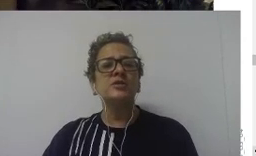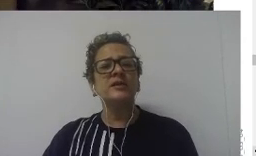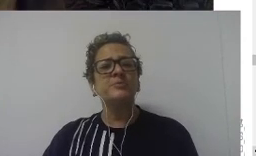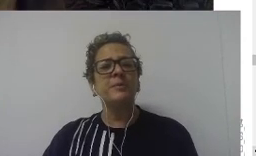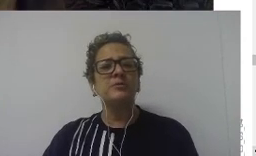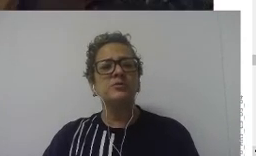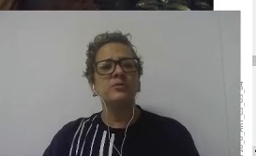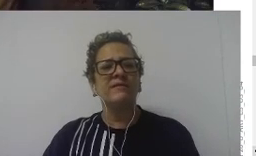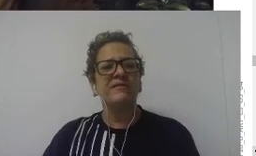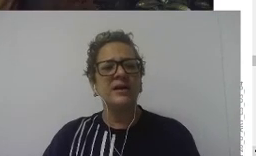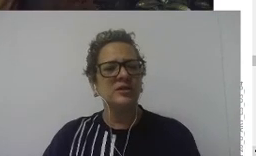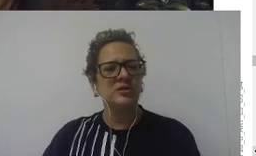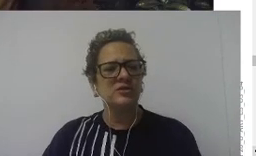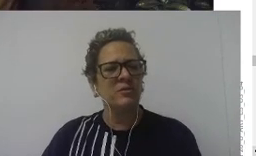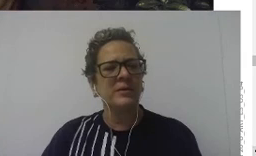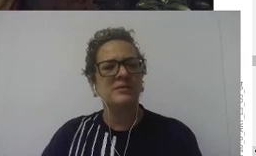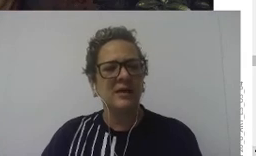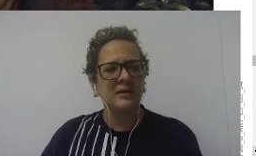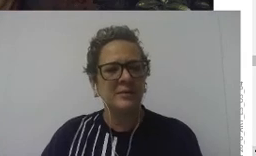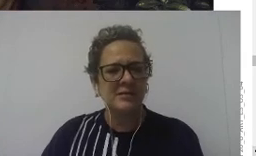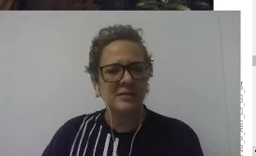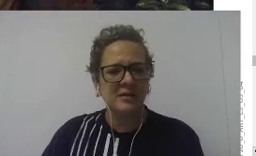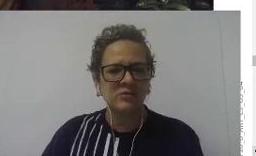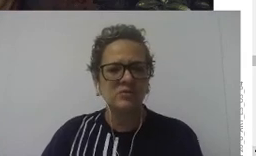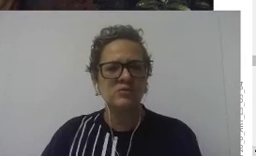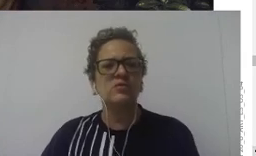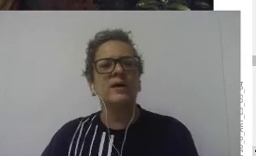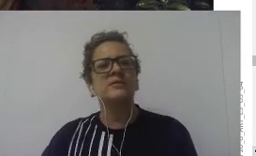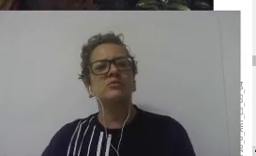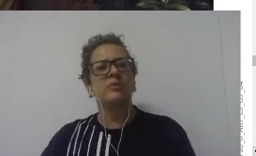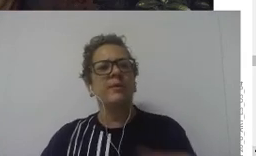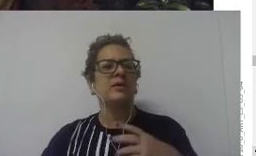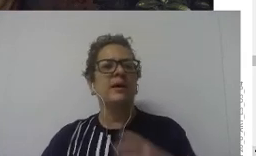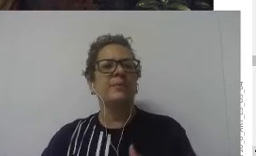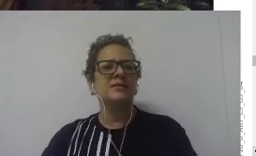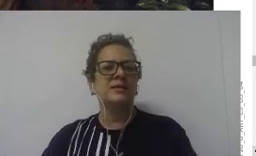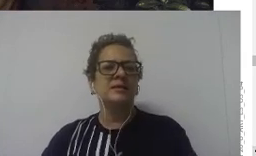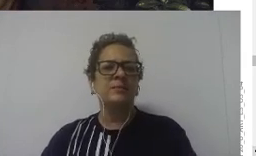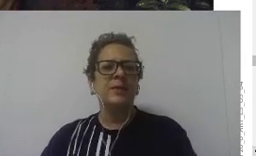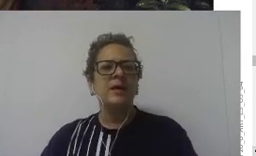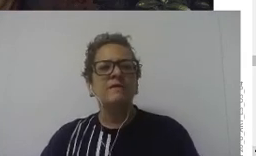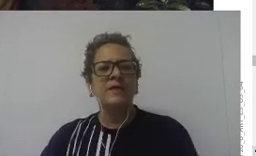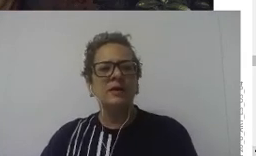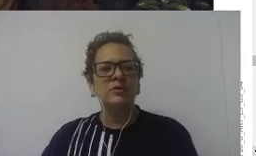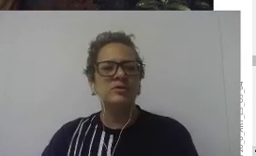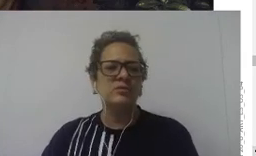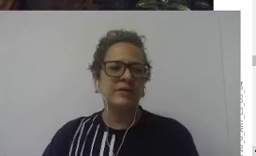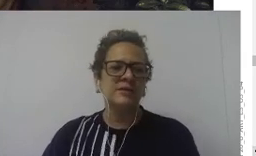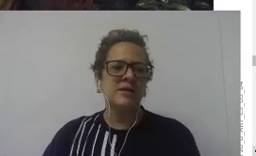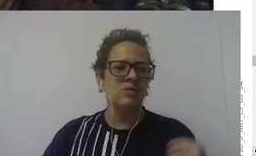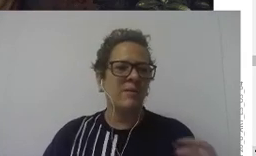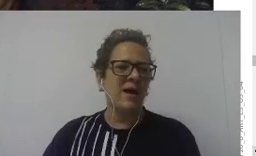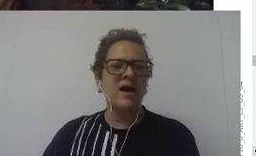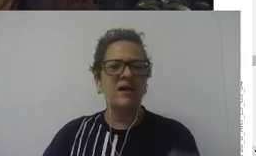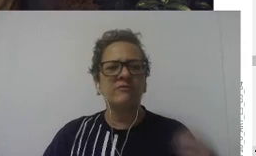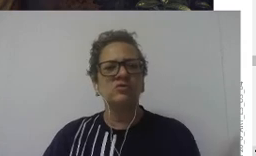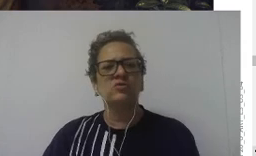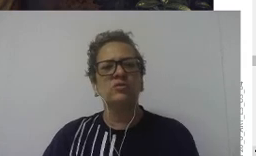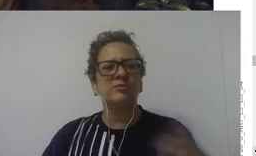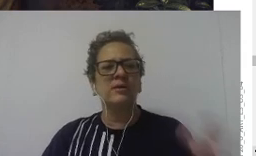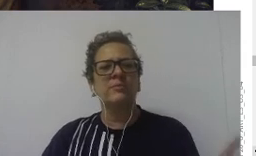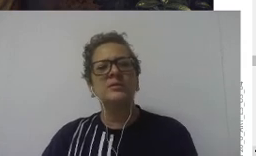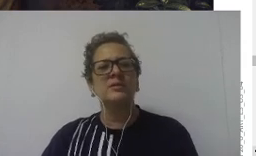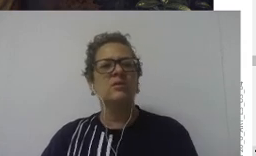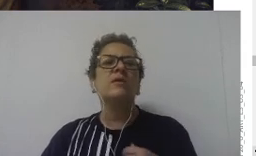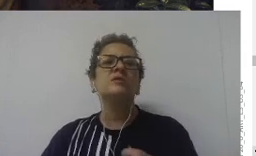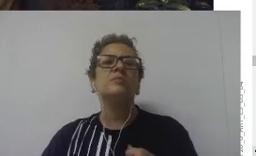William Shakespeare possui uma vasta lista de romances célebres escritos, os quais, em sua maioria, apresentam valores universais, como a raiva, o ciúme,